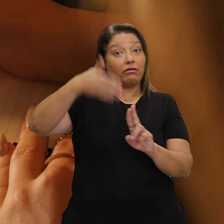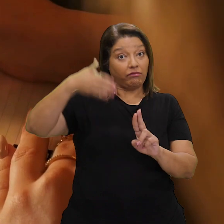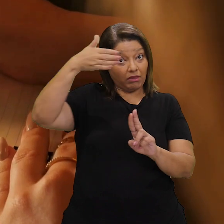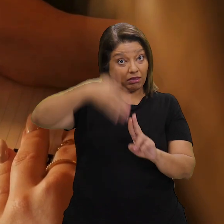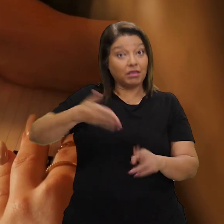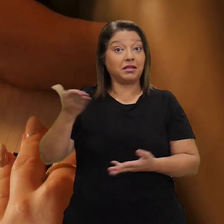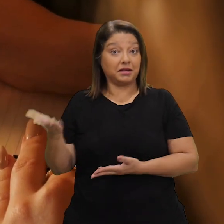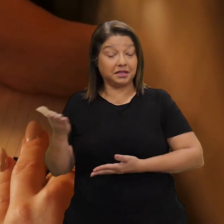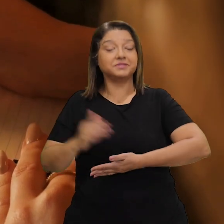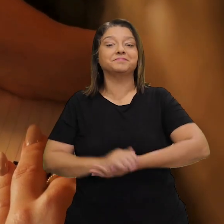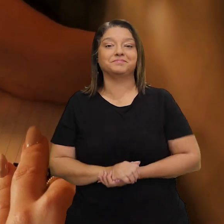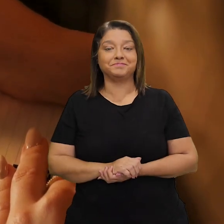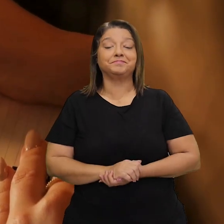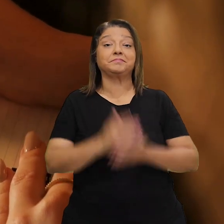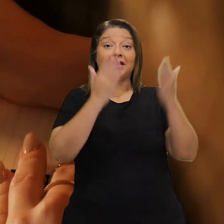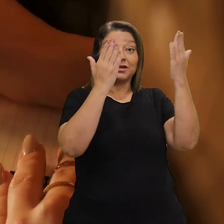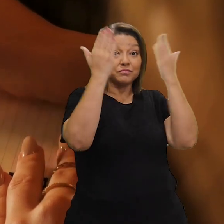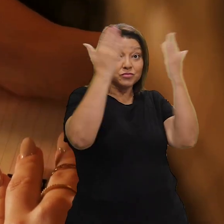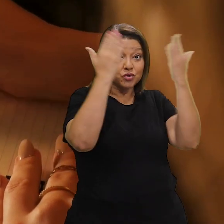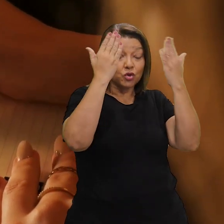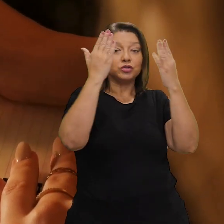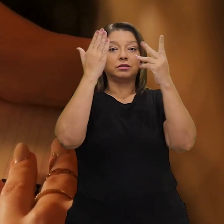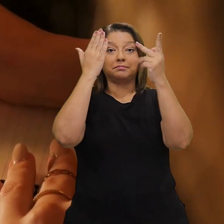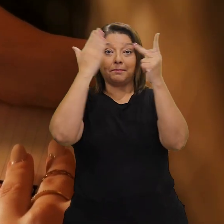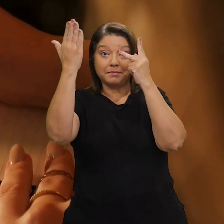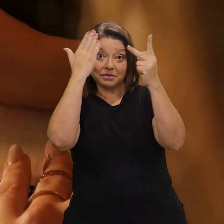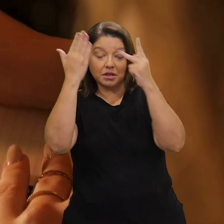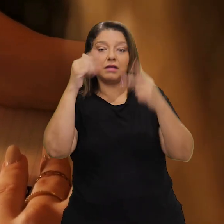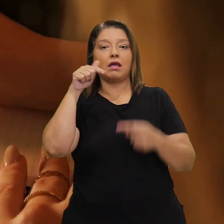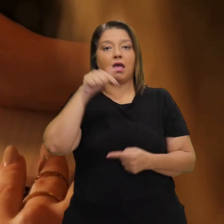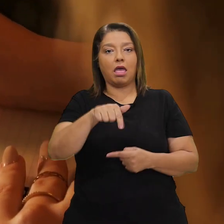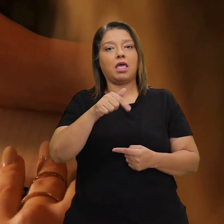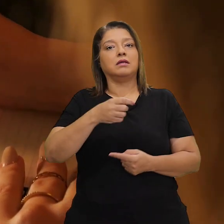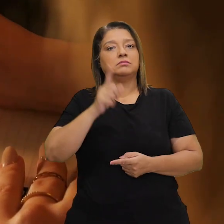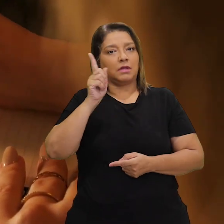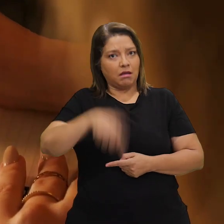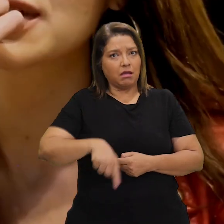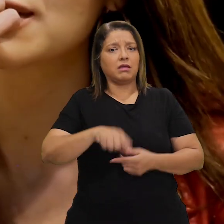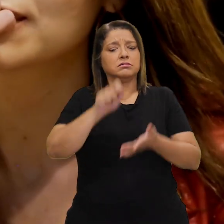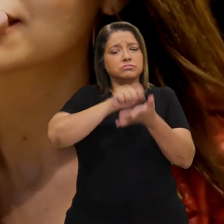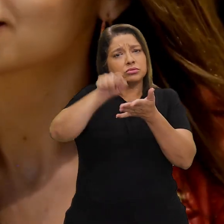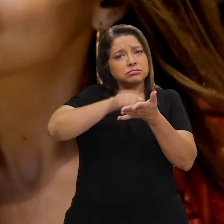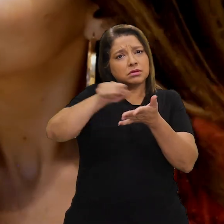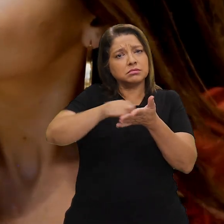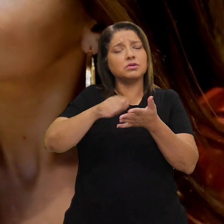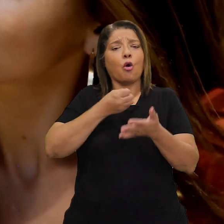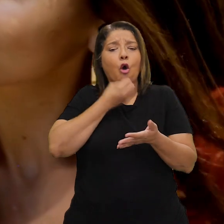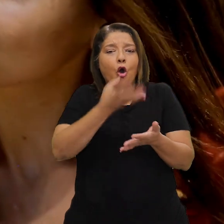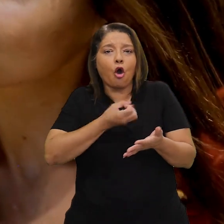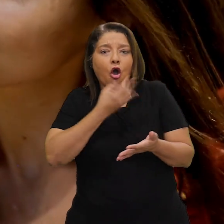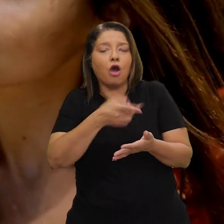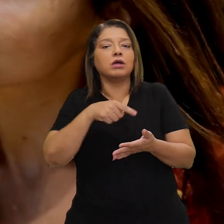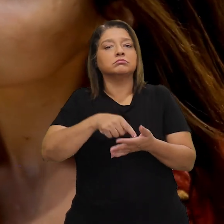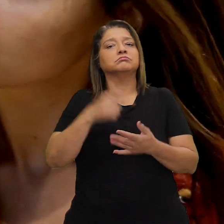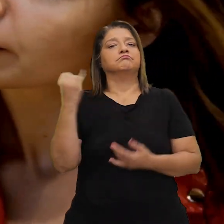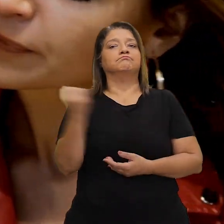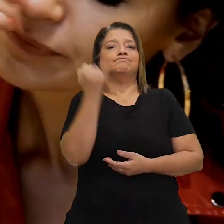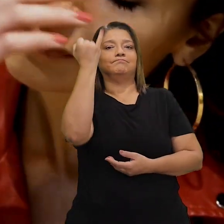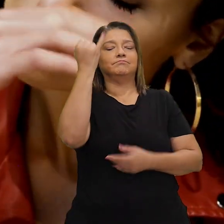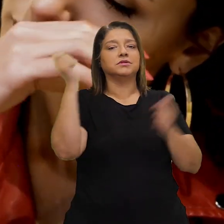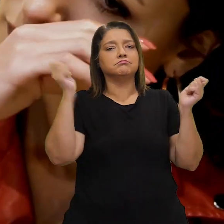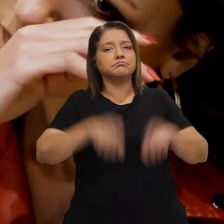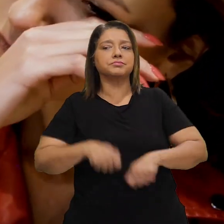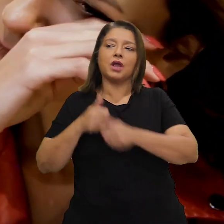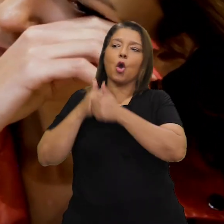e a psiquiatria, o diário pessoal pode ser uma ferramenta importante para acompanhamentos, descobertas